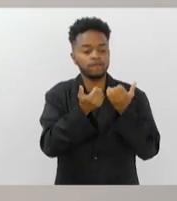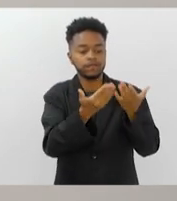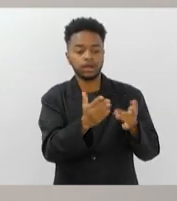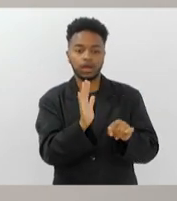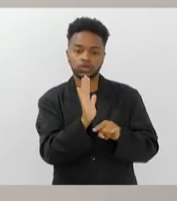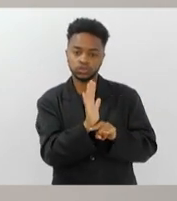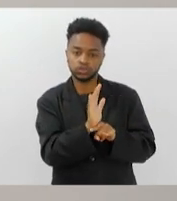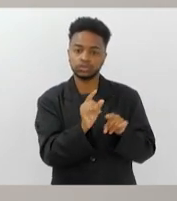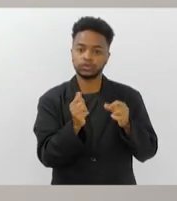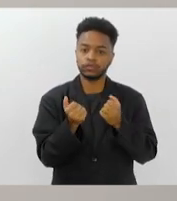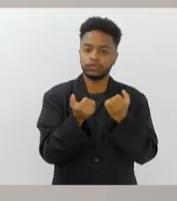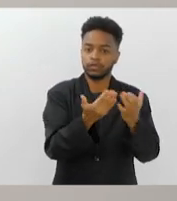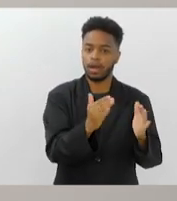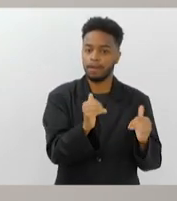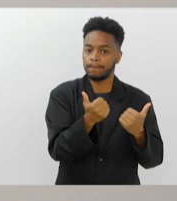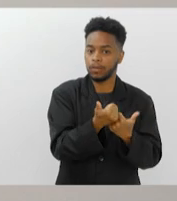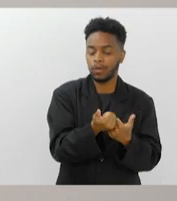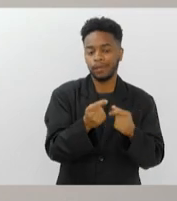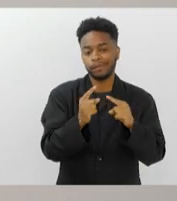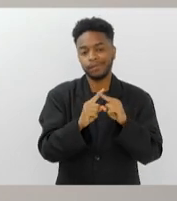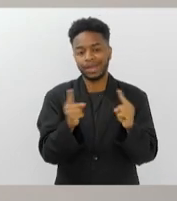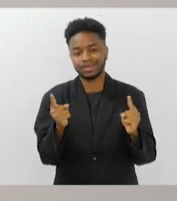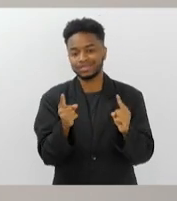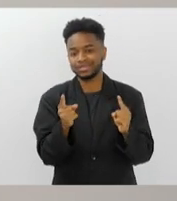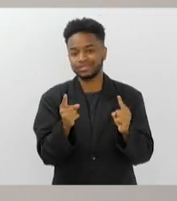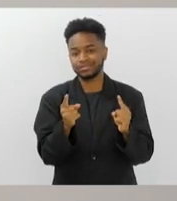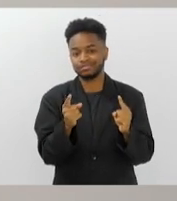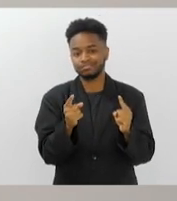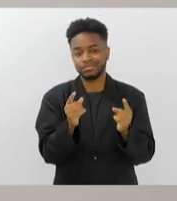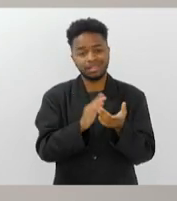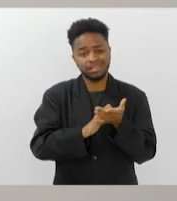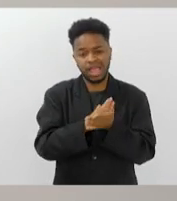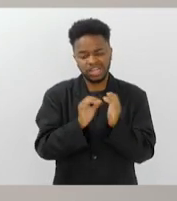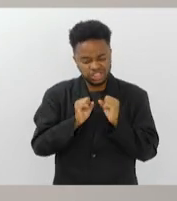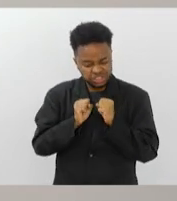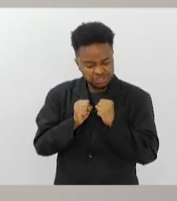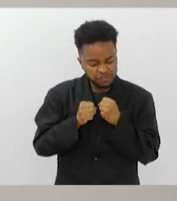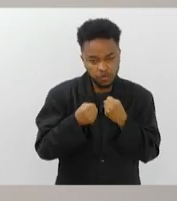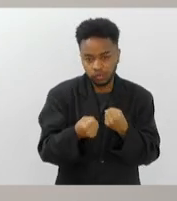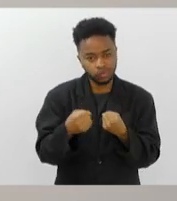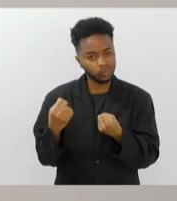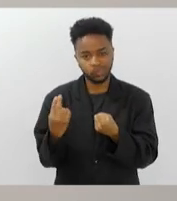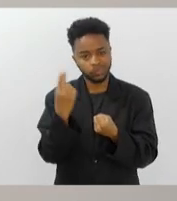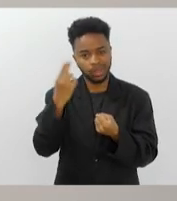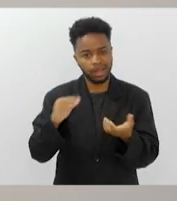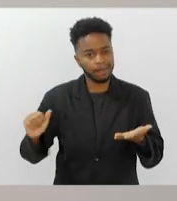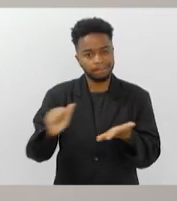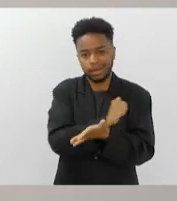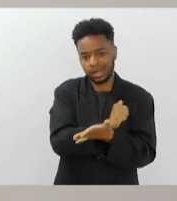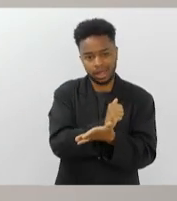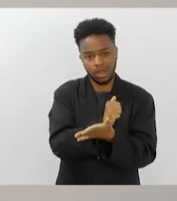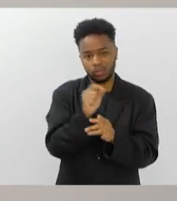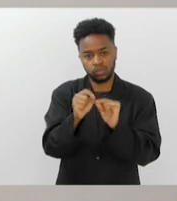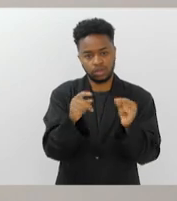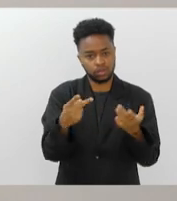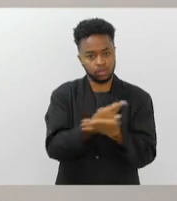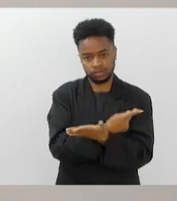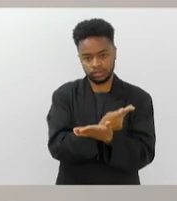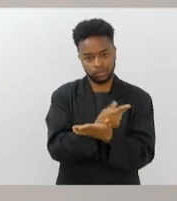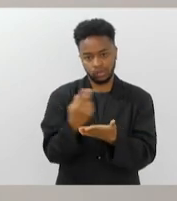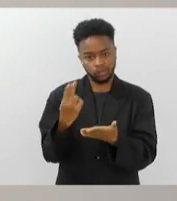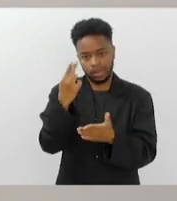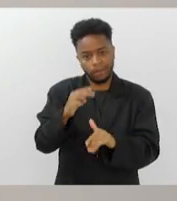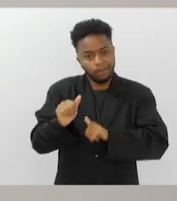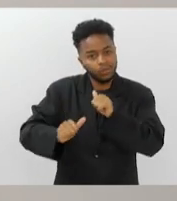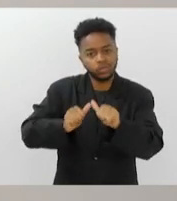todo apoio mas como eu falei nada vai retornar vai apagar ou vai eh desfazer o que